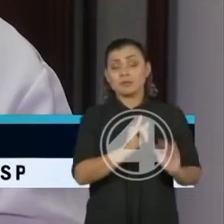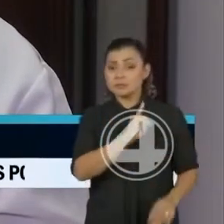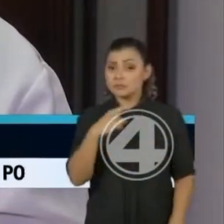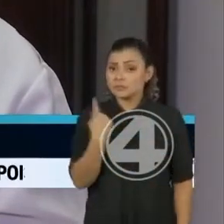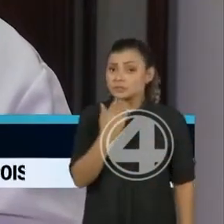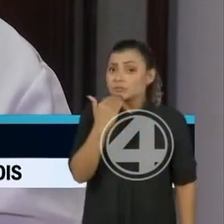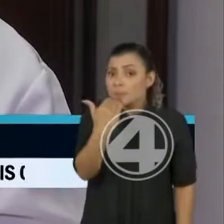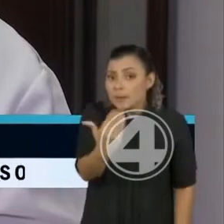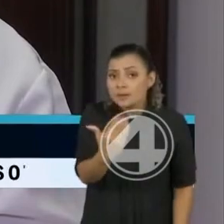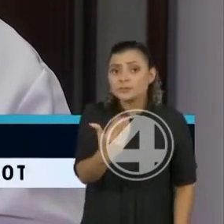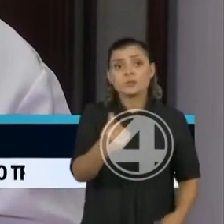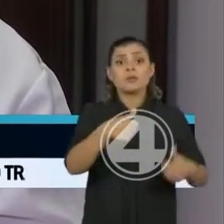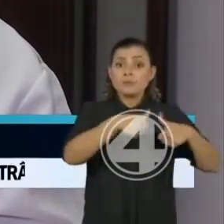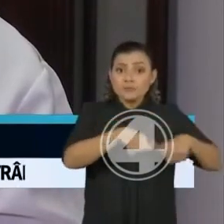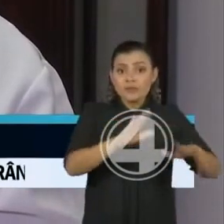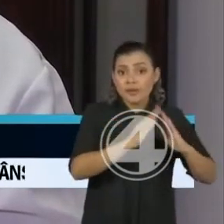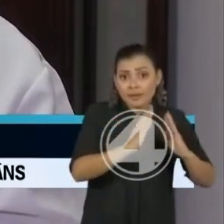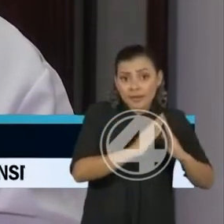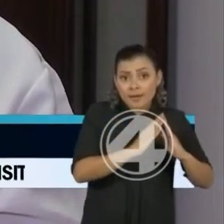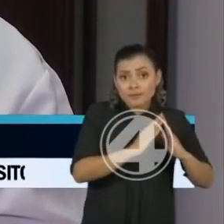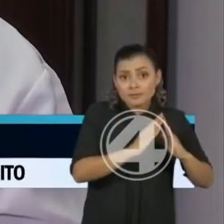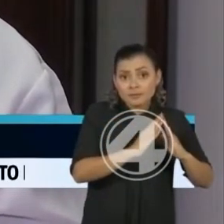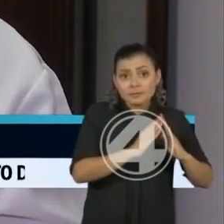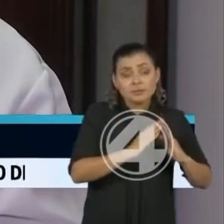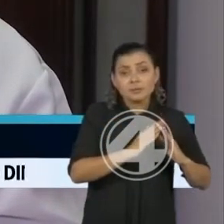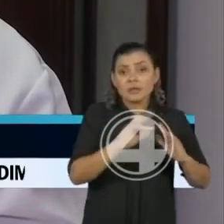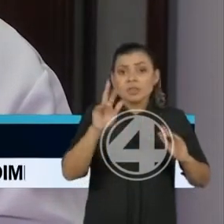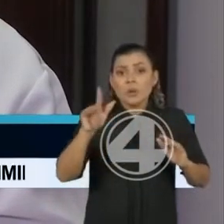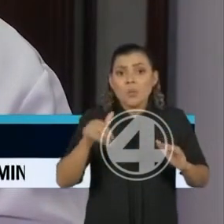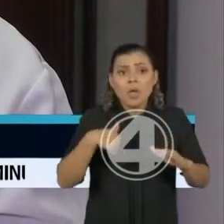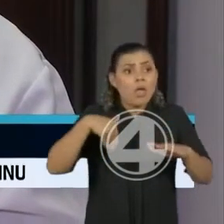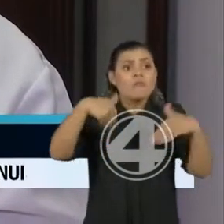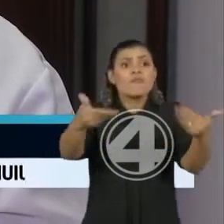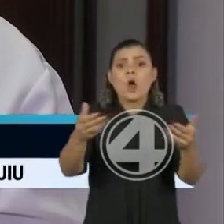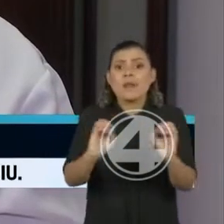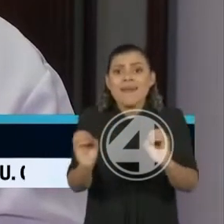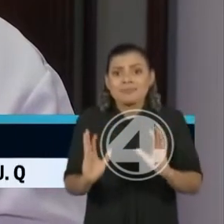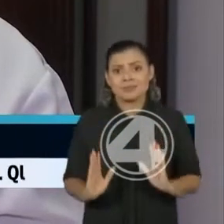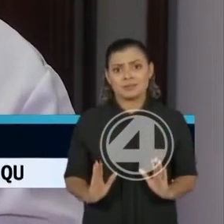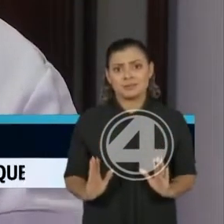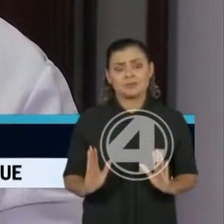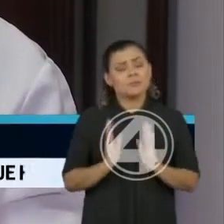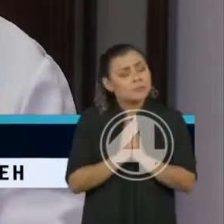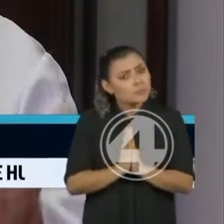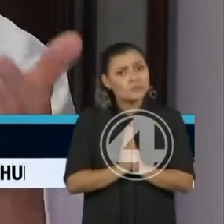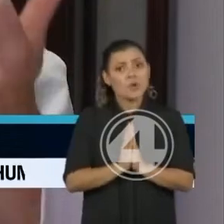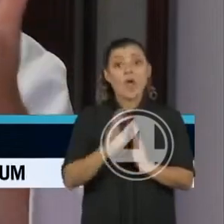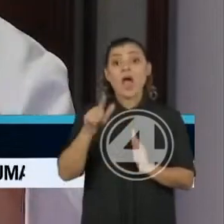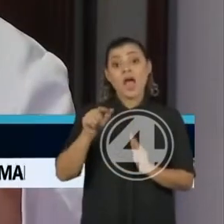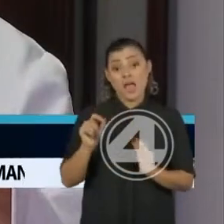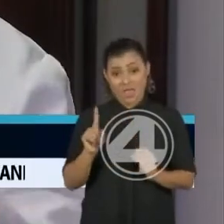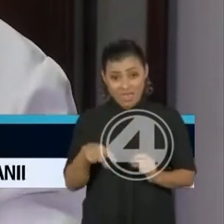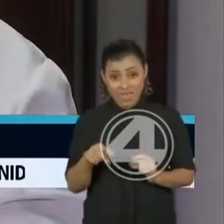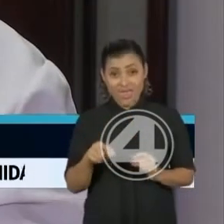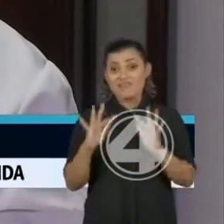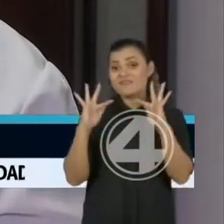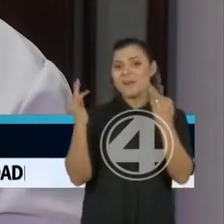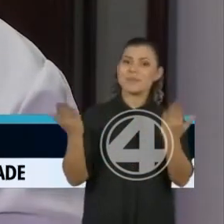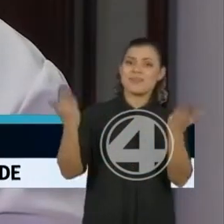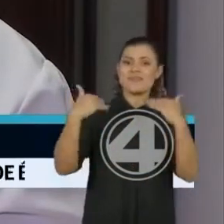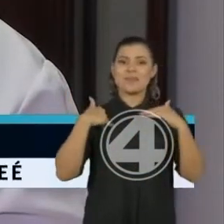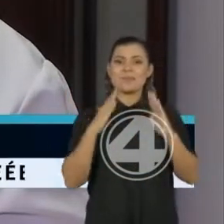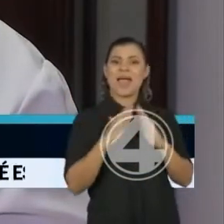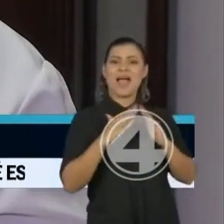pede para não sair de casa é para não sair de casa não é para chamar toda a